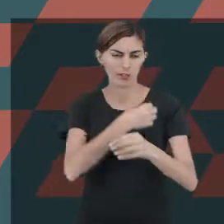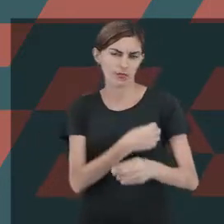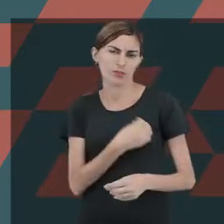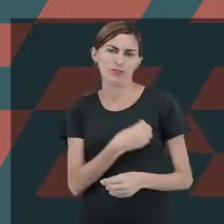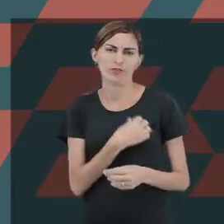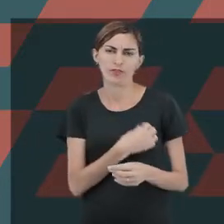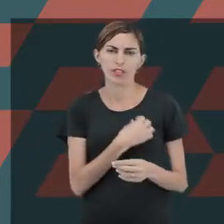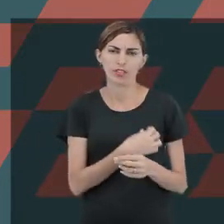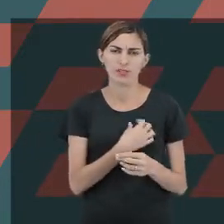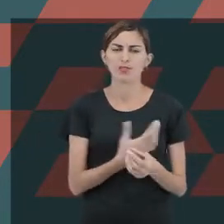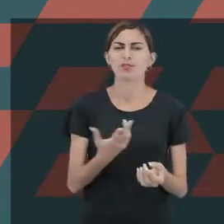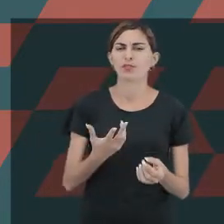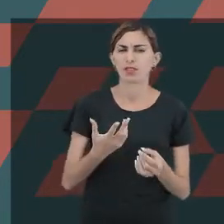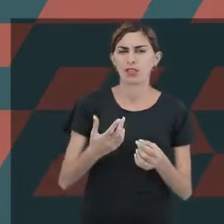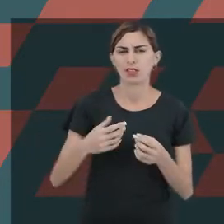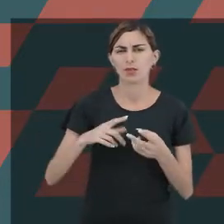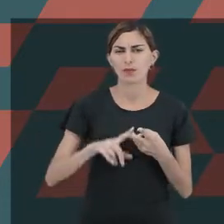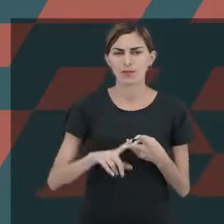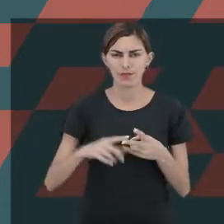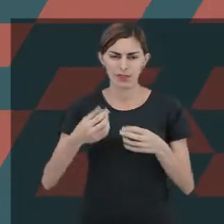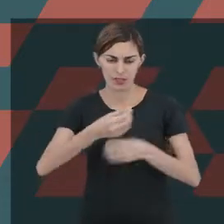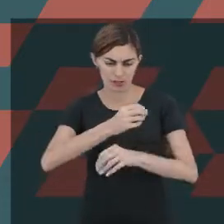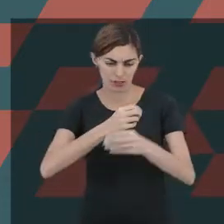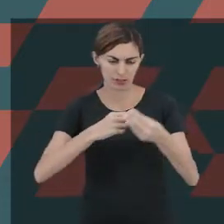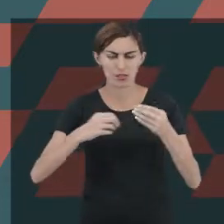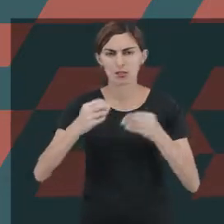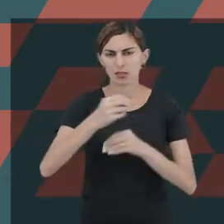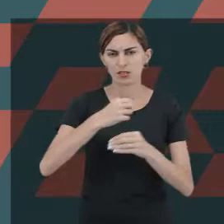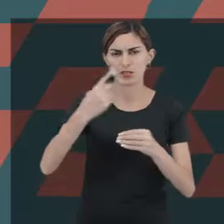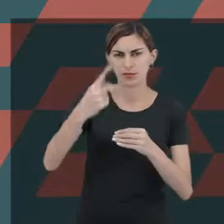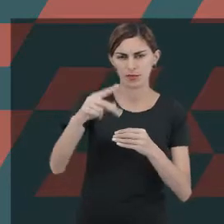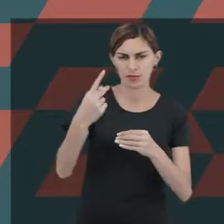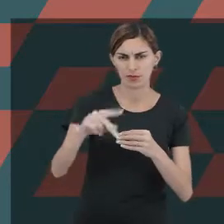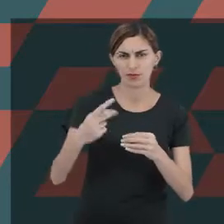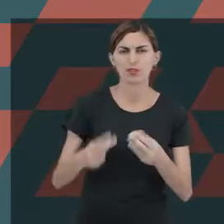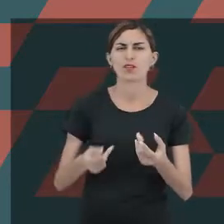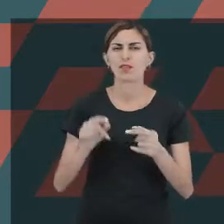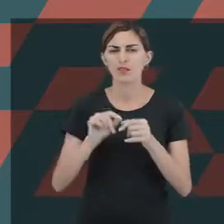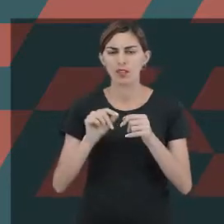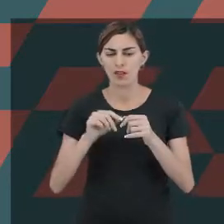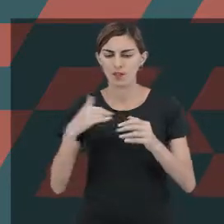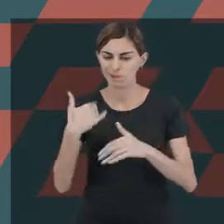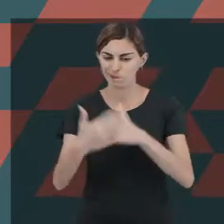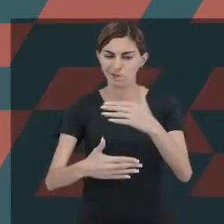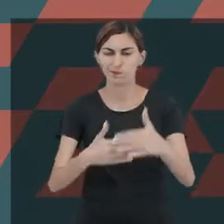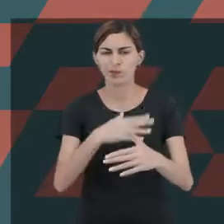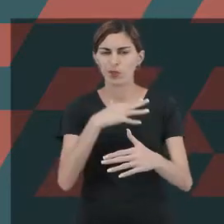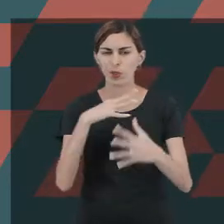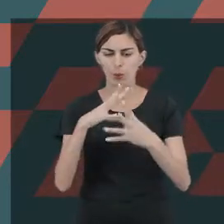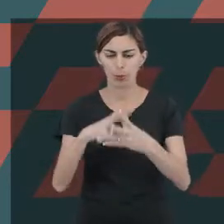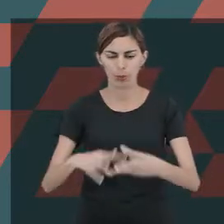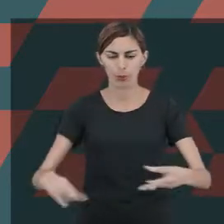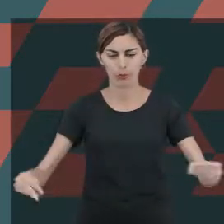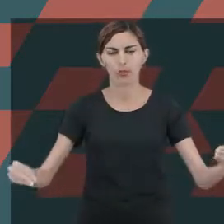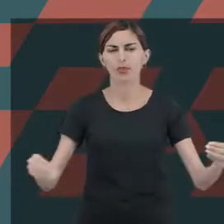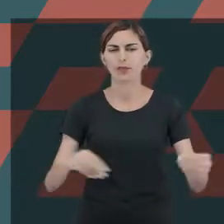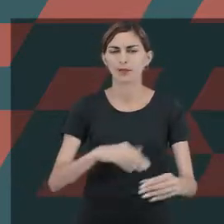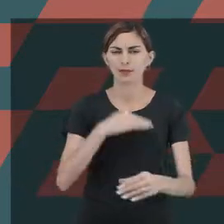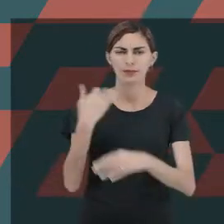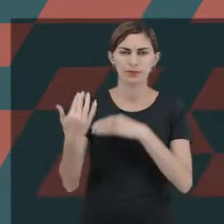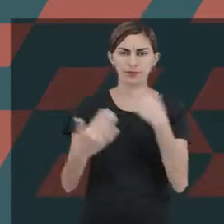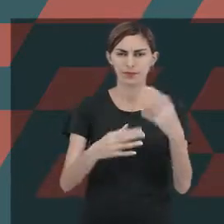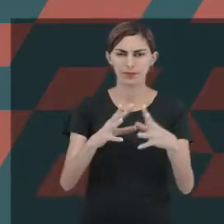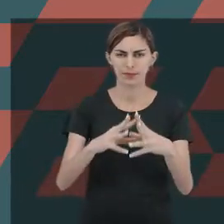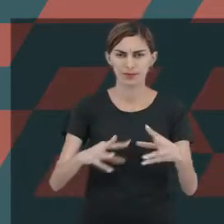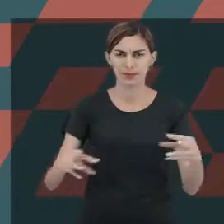induzir a apoptose, que chama morte neuronal, então vai levar esse neurônio à morte. Então, por isso que o neurônio é o principal